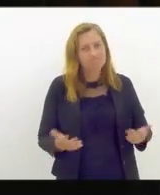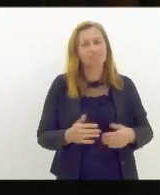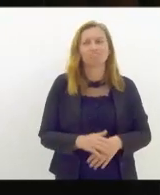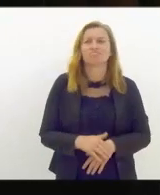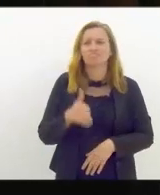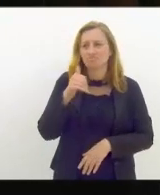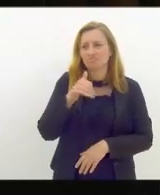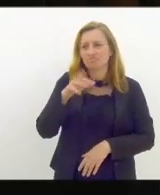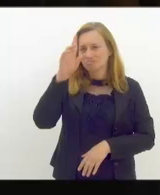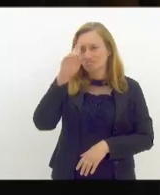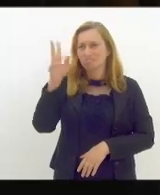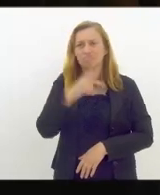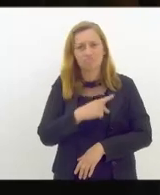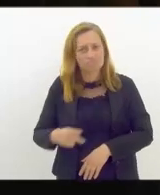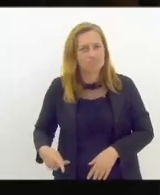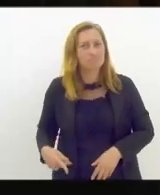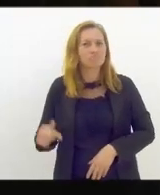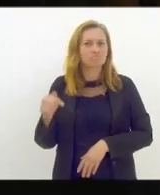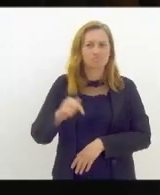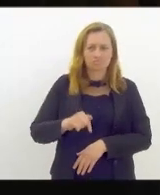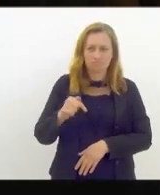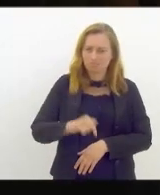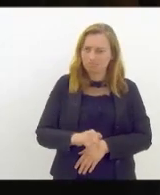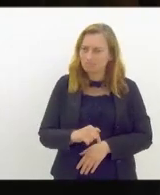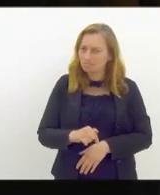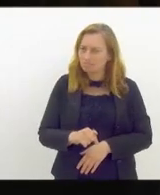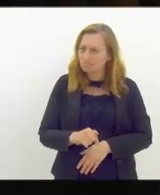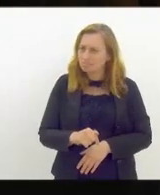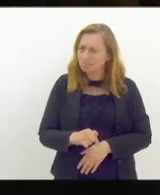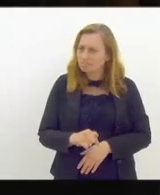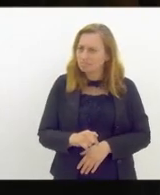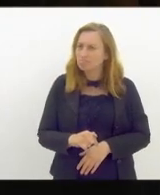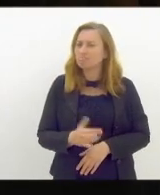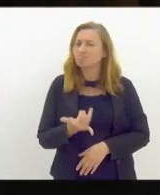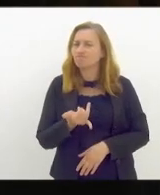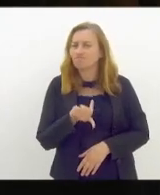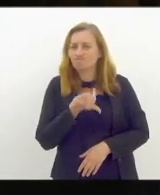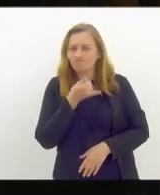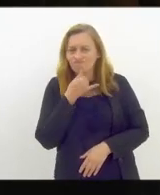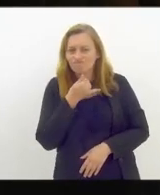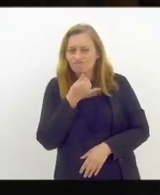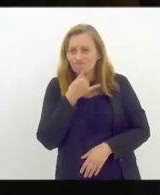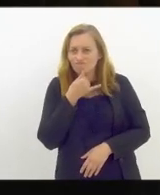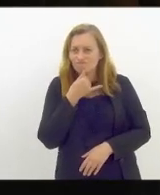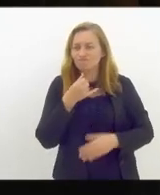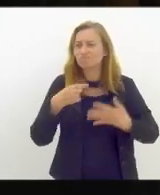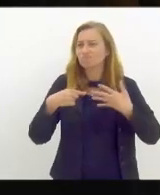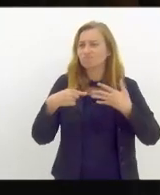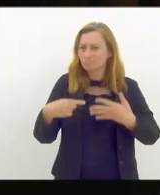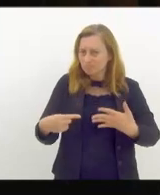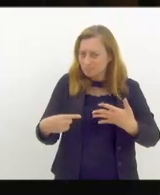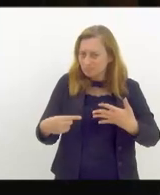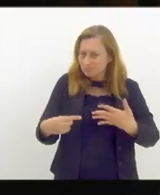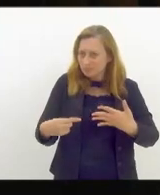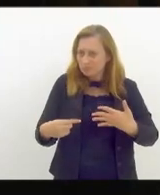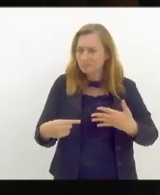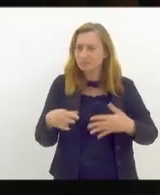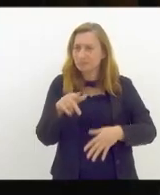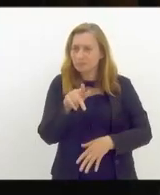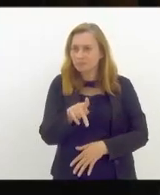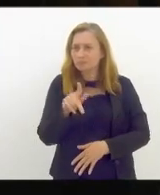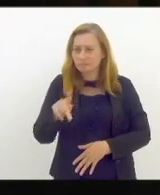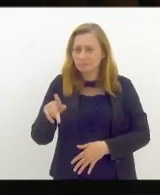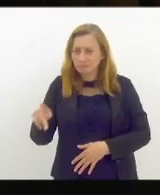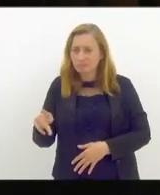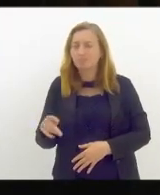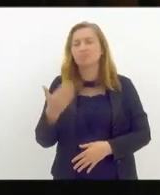senhora presidenta, aqui deixar o nosso repúdio da bancada do PSOL, da bancada progressista que entende